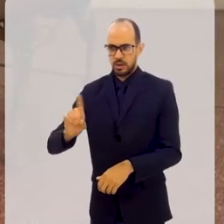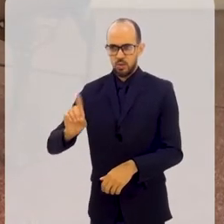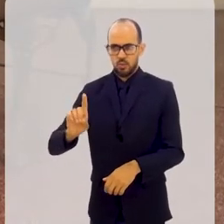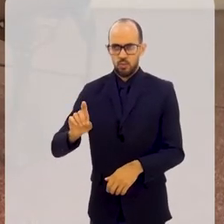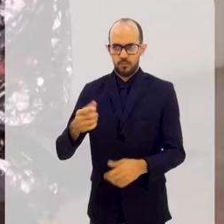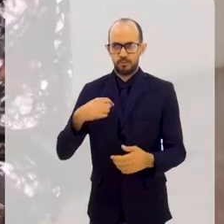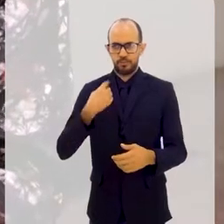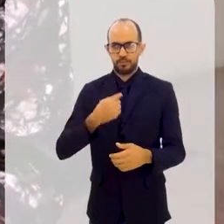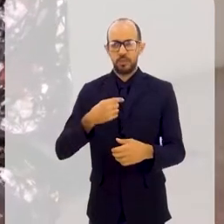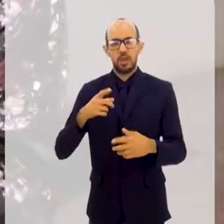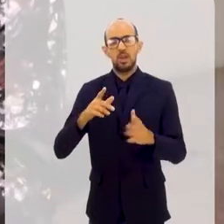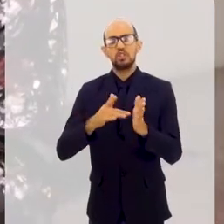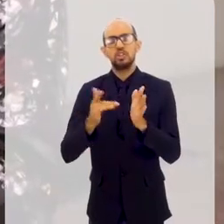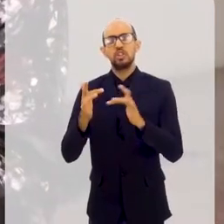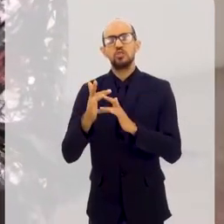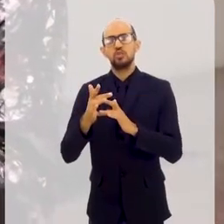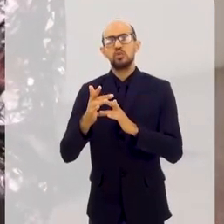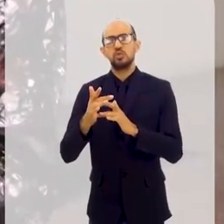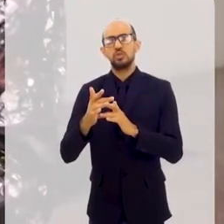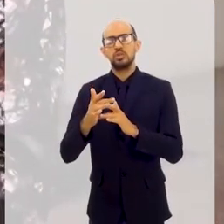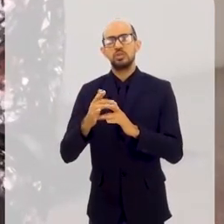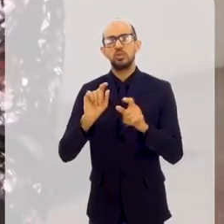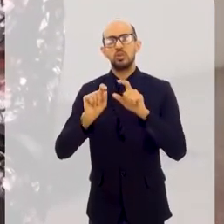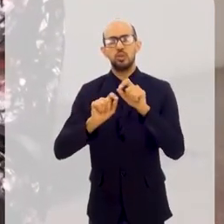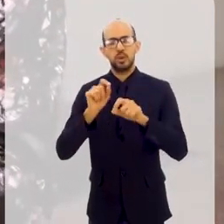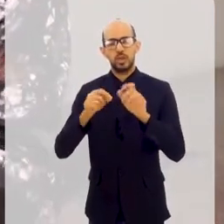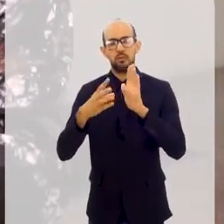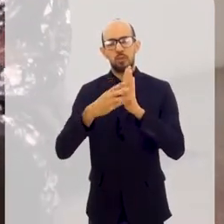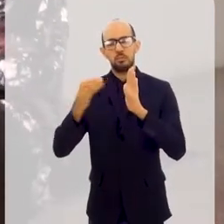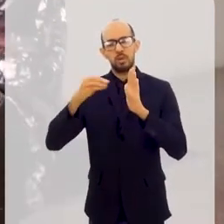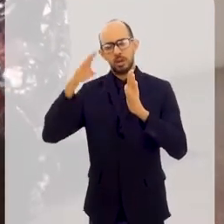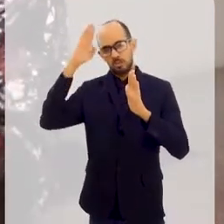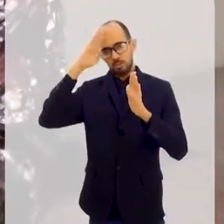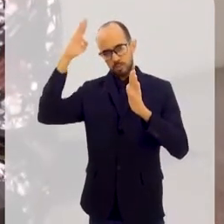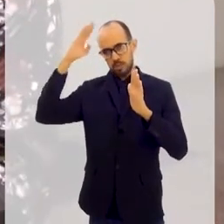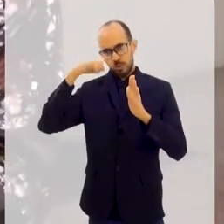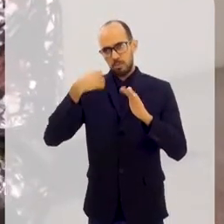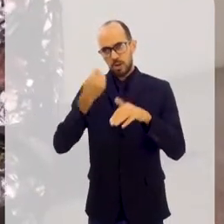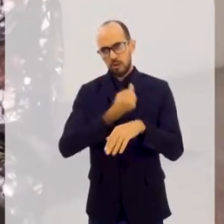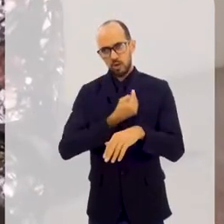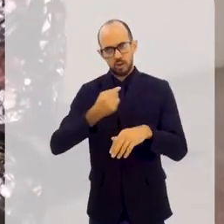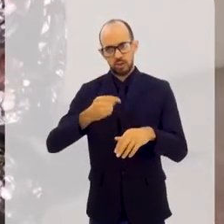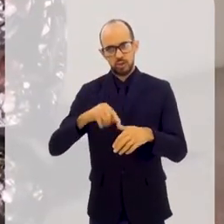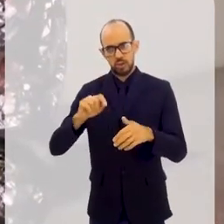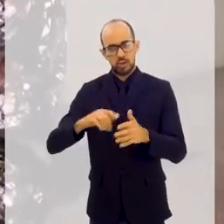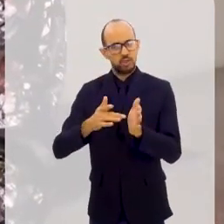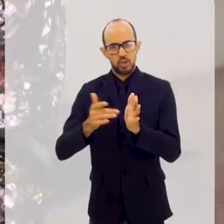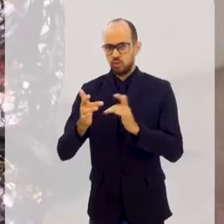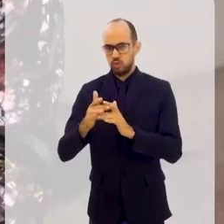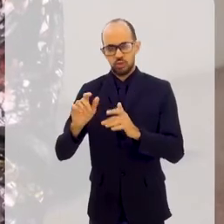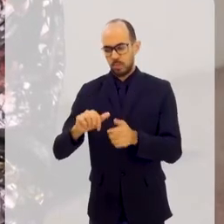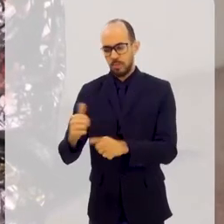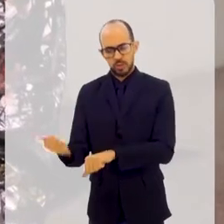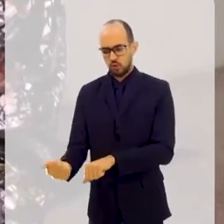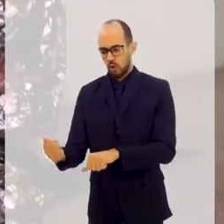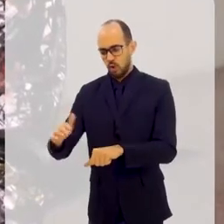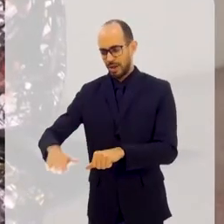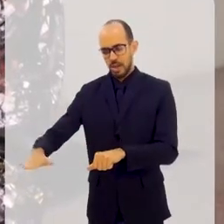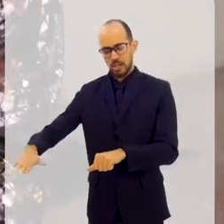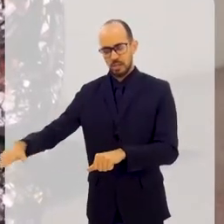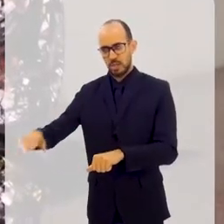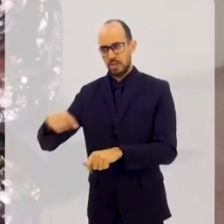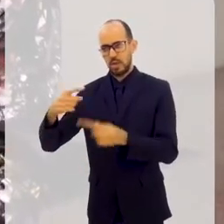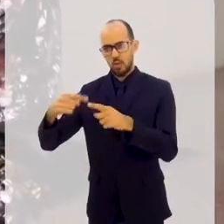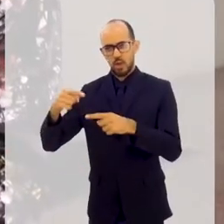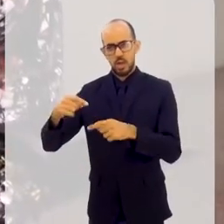evangélicos fez a vida de Jesus é o modelo principal para nós Jesus vou batizar com criança ele